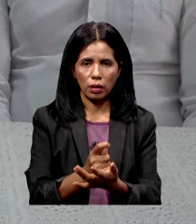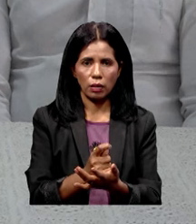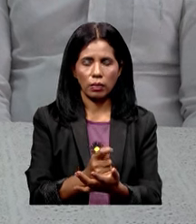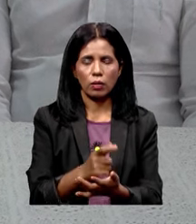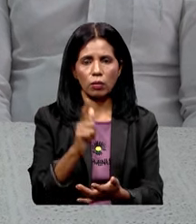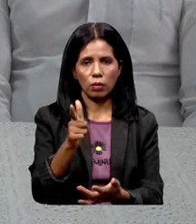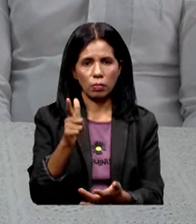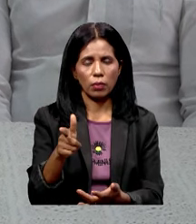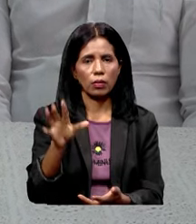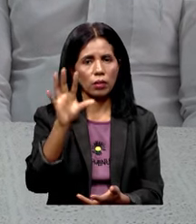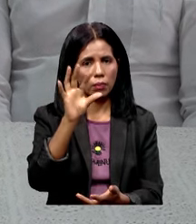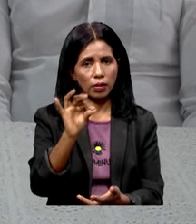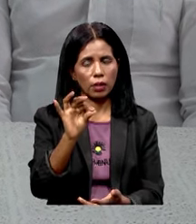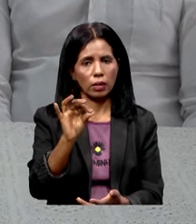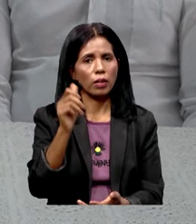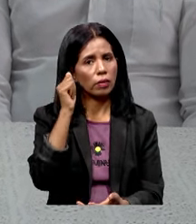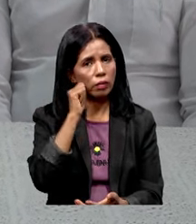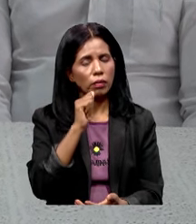1729 feto